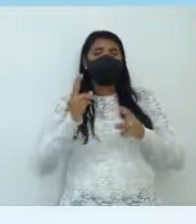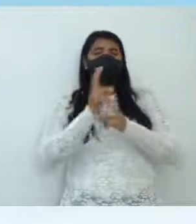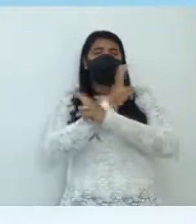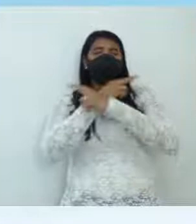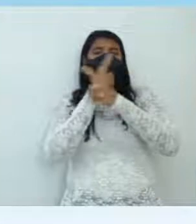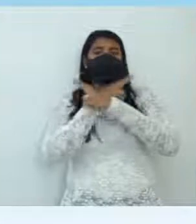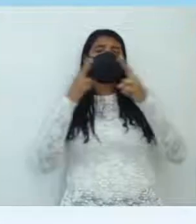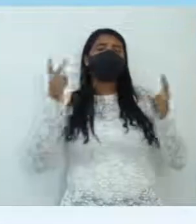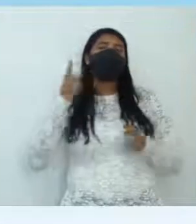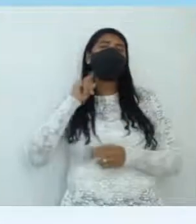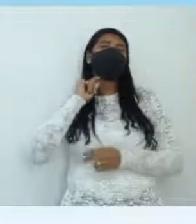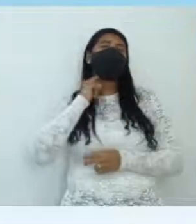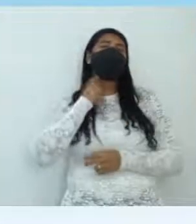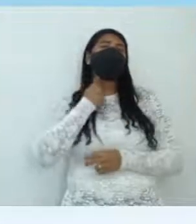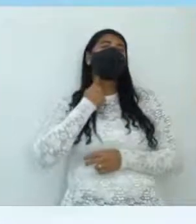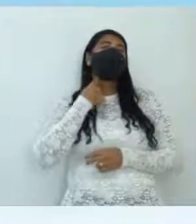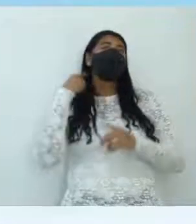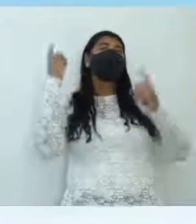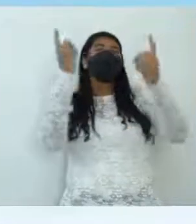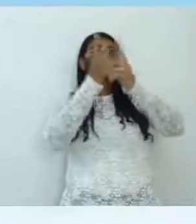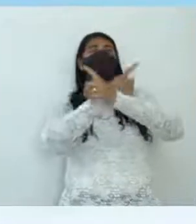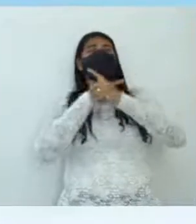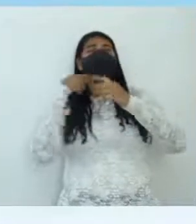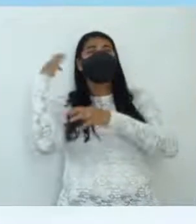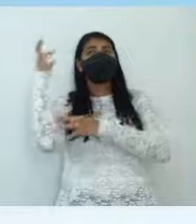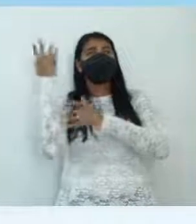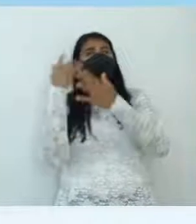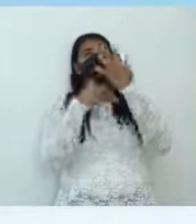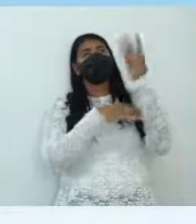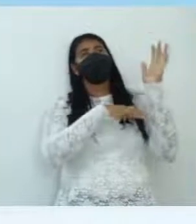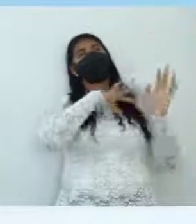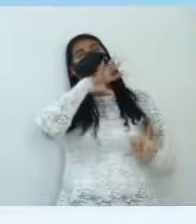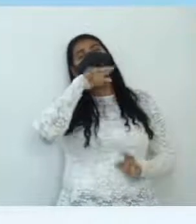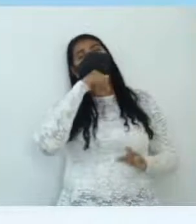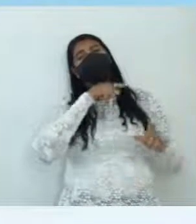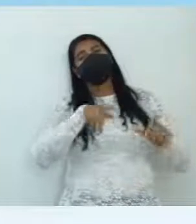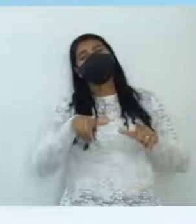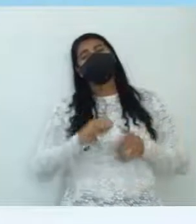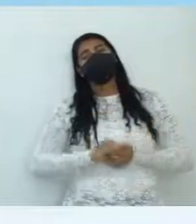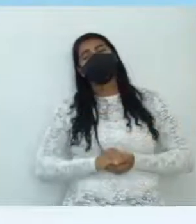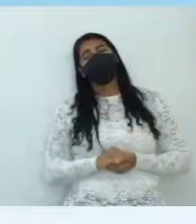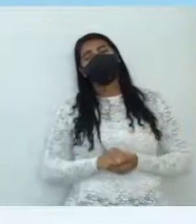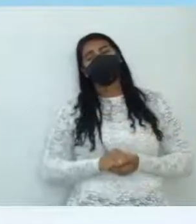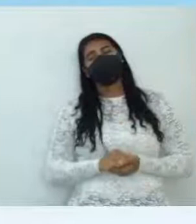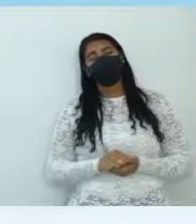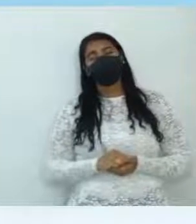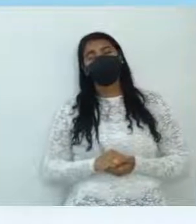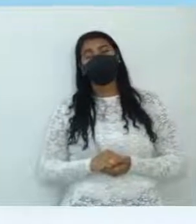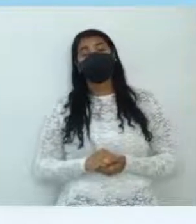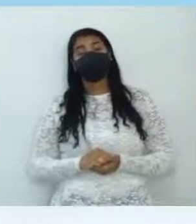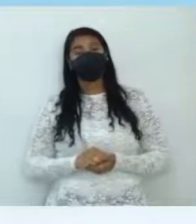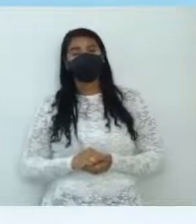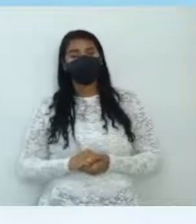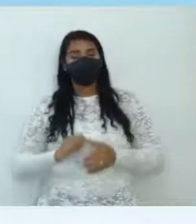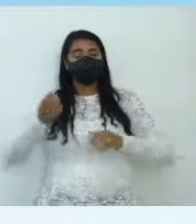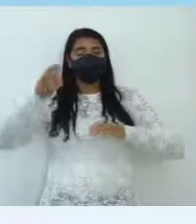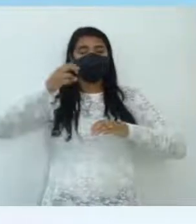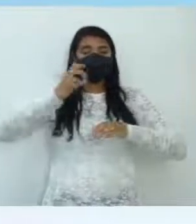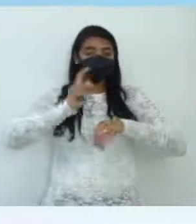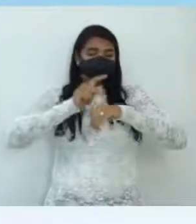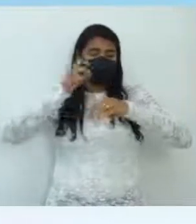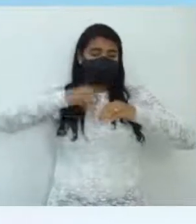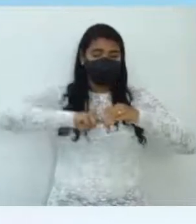e a extensão da flora e da fauna local. E pelo fato da mineração ela